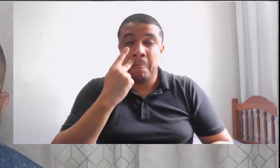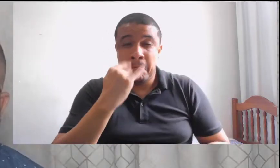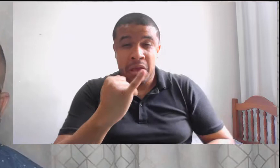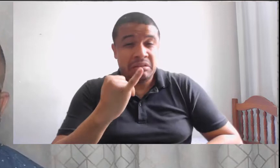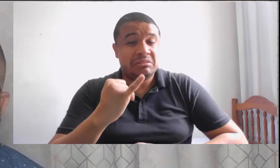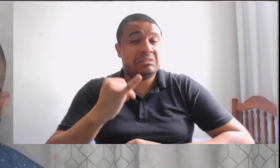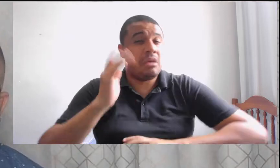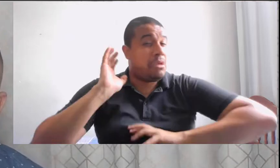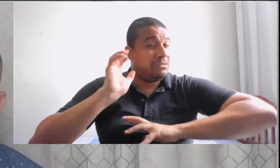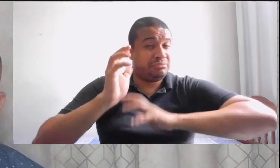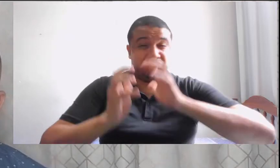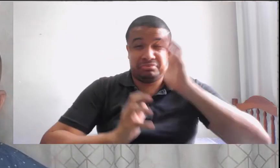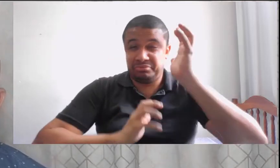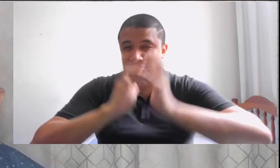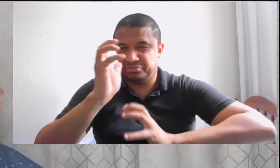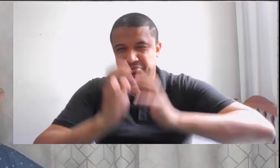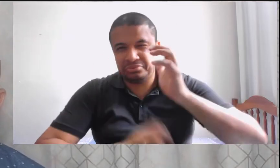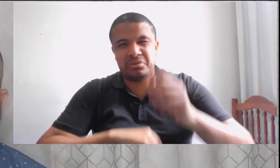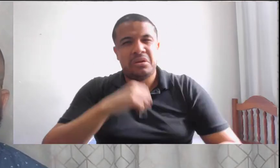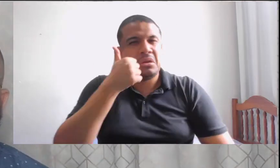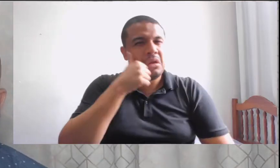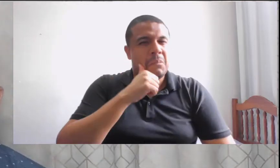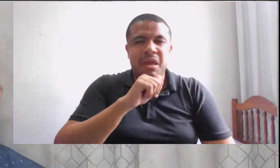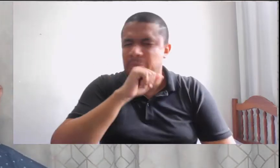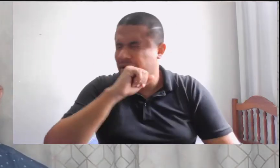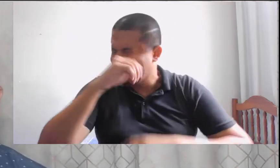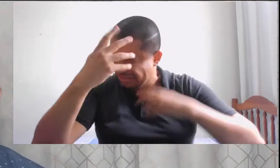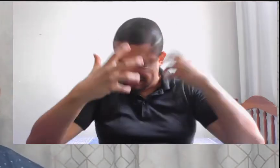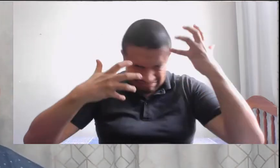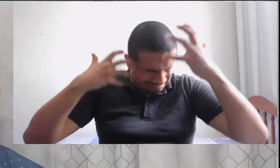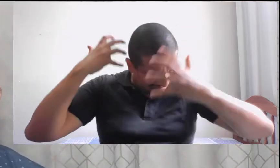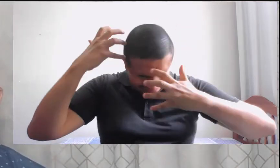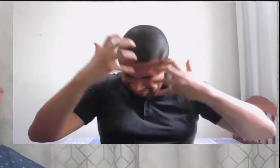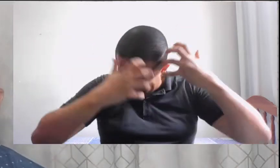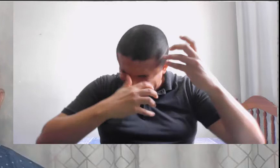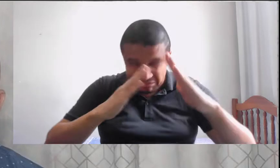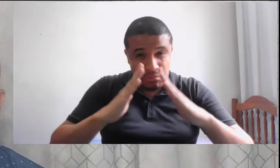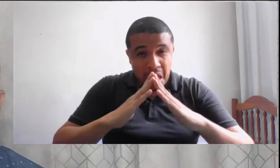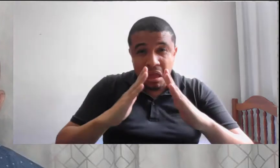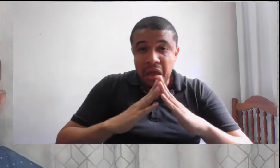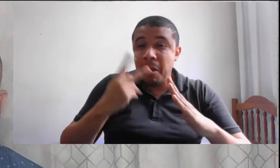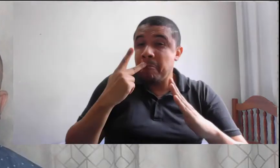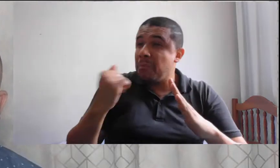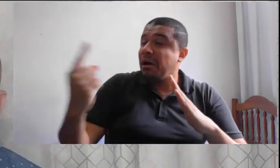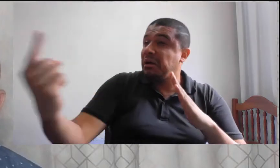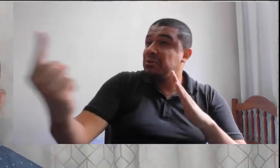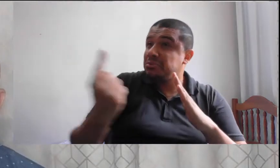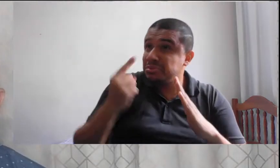pé de guerra. Minha mãe desesperada quando via meu pai chegando em casa